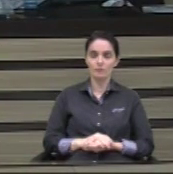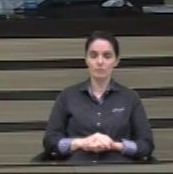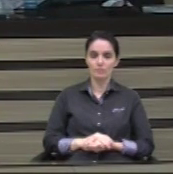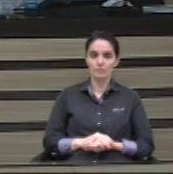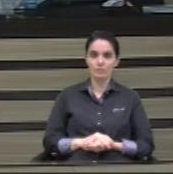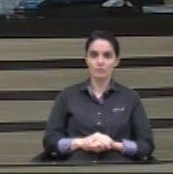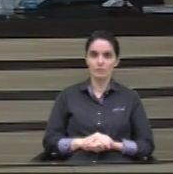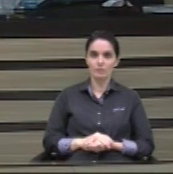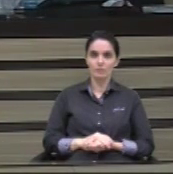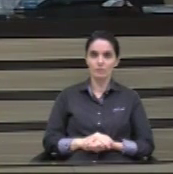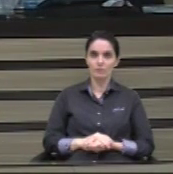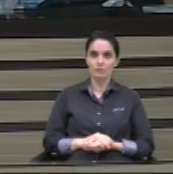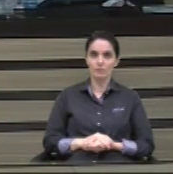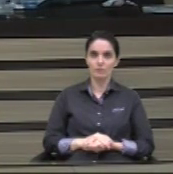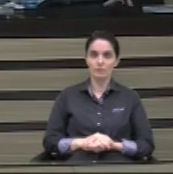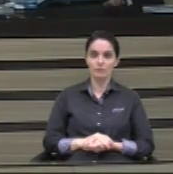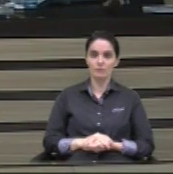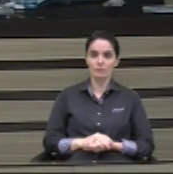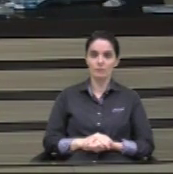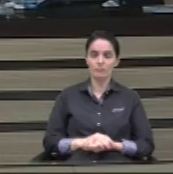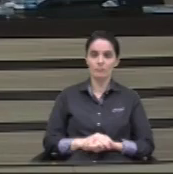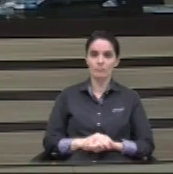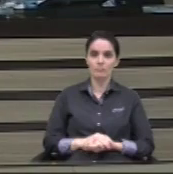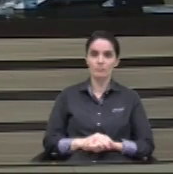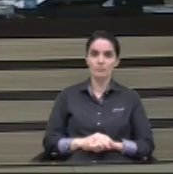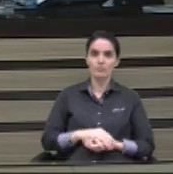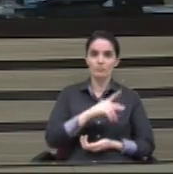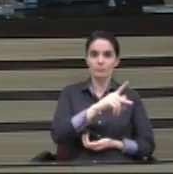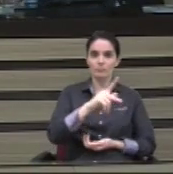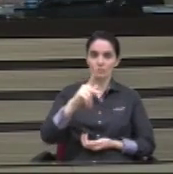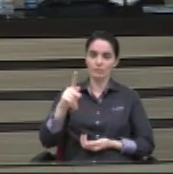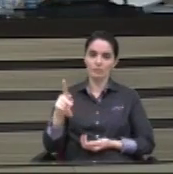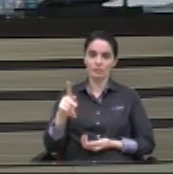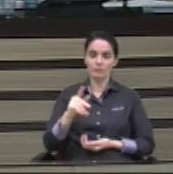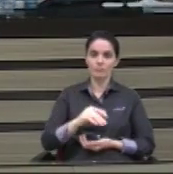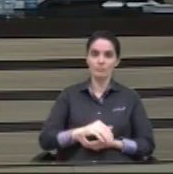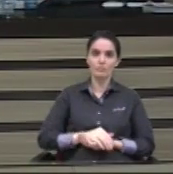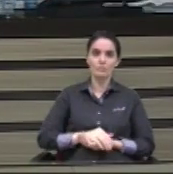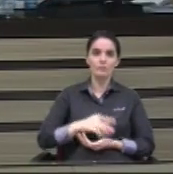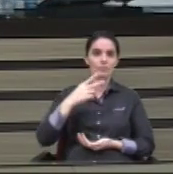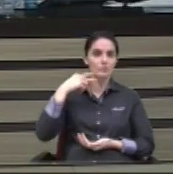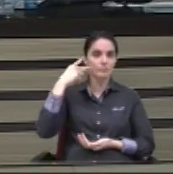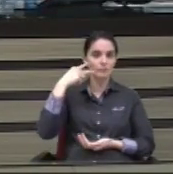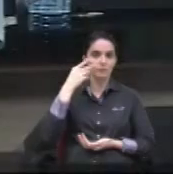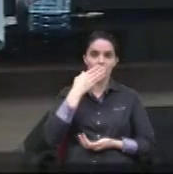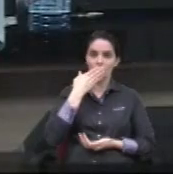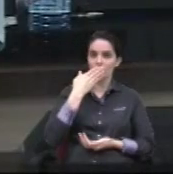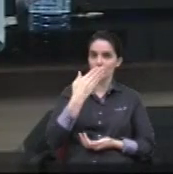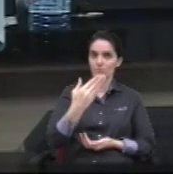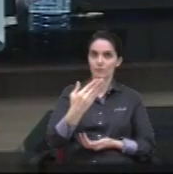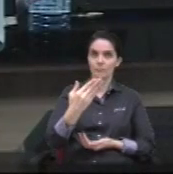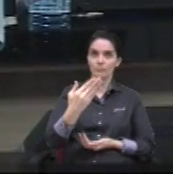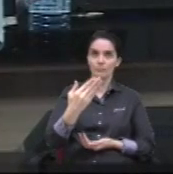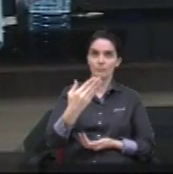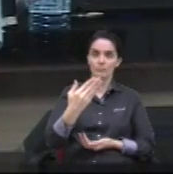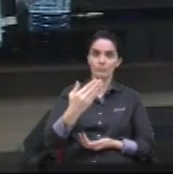Uma questão de ordem para o vereador Zé Damix. Senhor presidente, novos colegas, eu faço um requerimento para